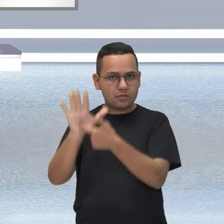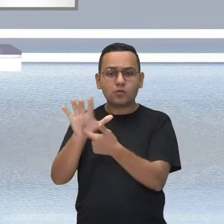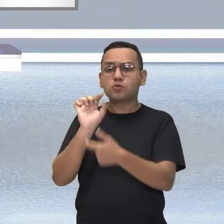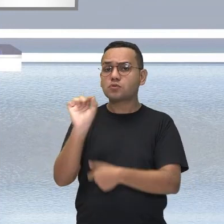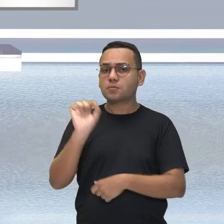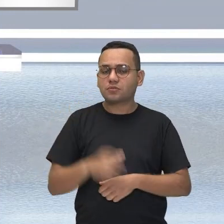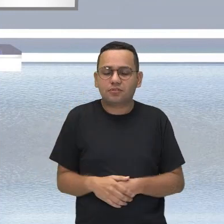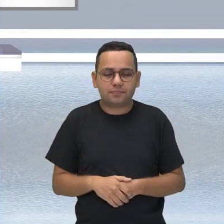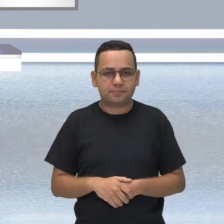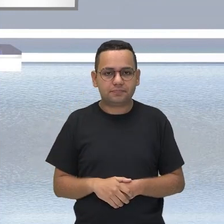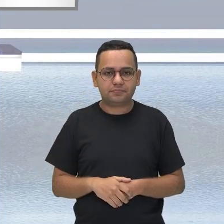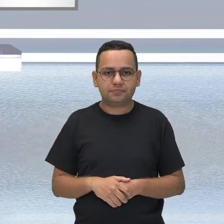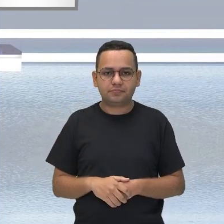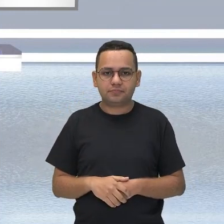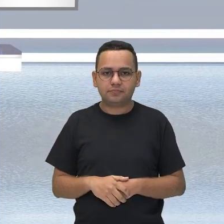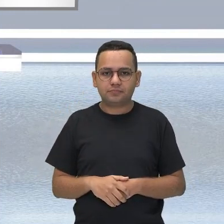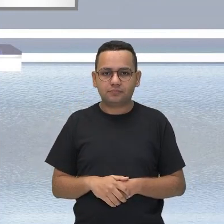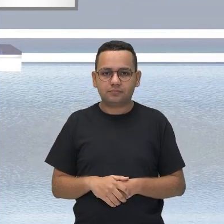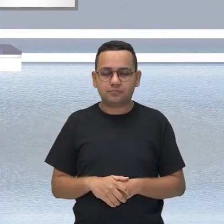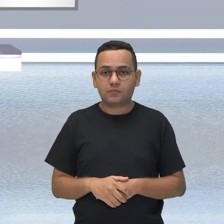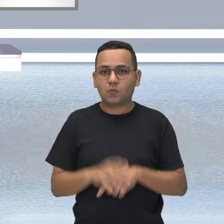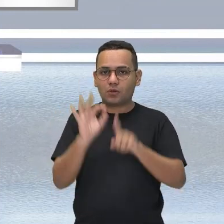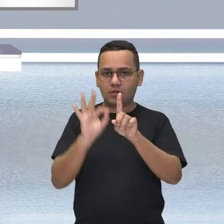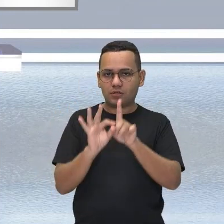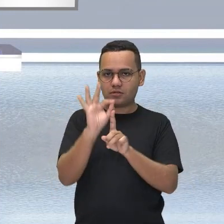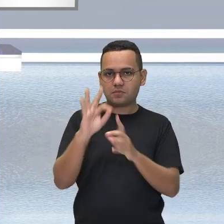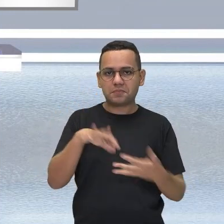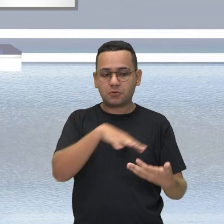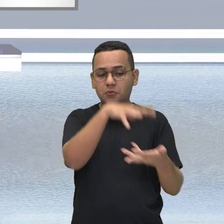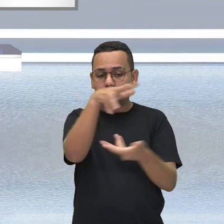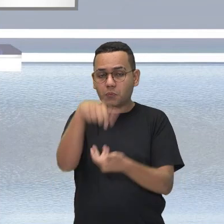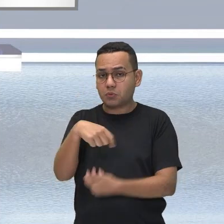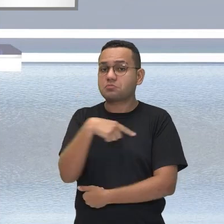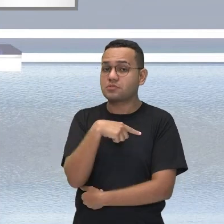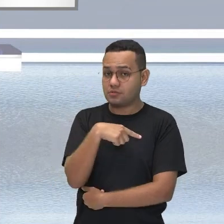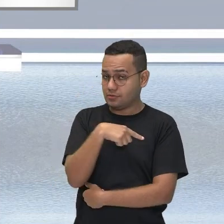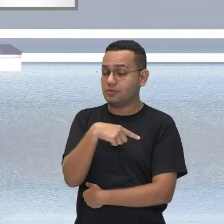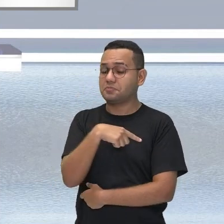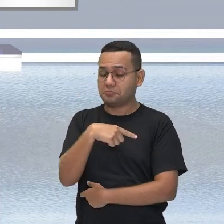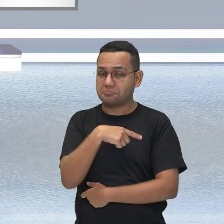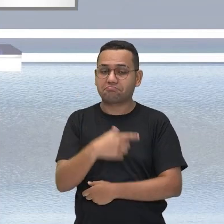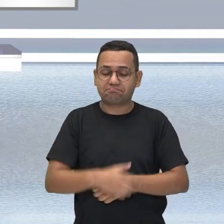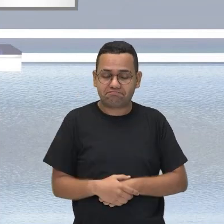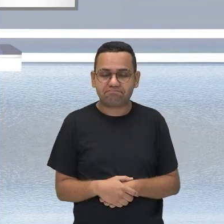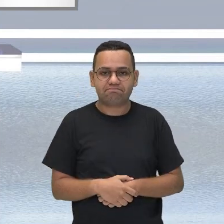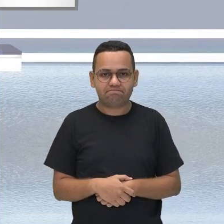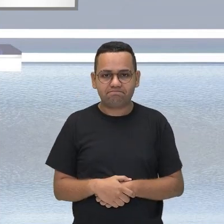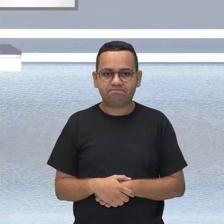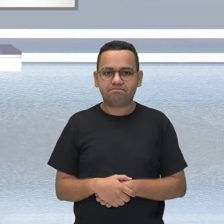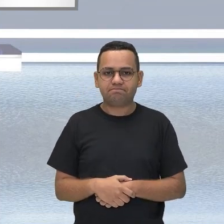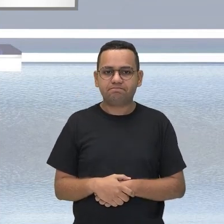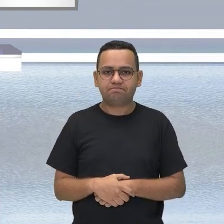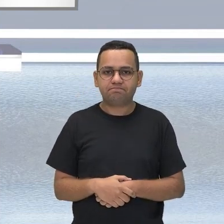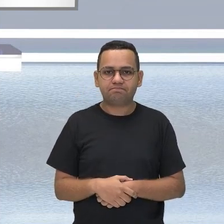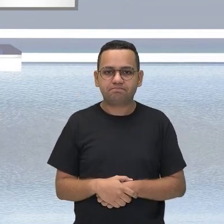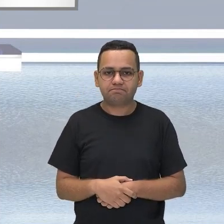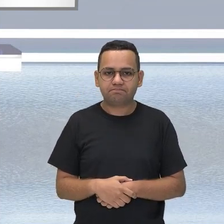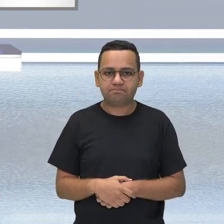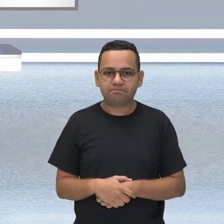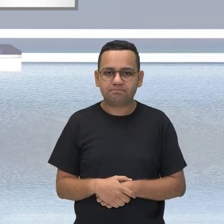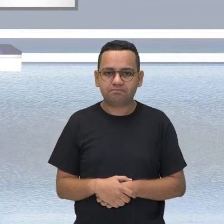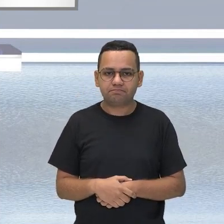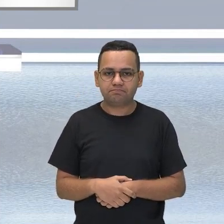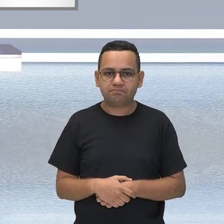aquecimento, né, global. A gente sabe que nós estamos vivendo um momento de aquecimento global e ele